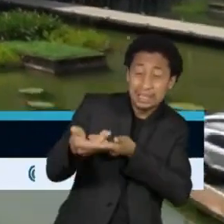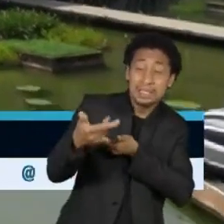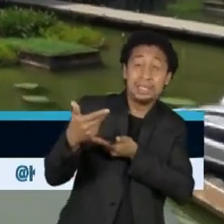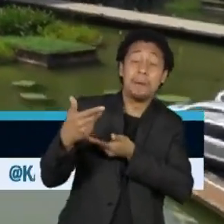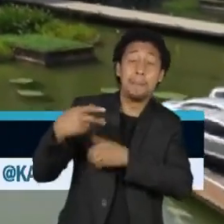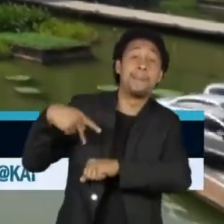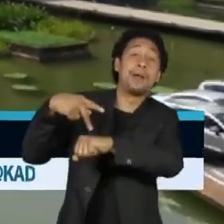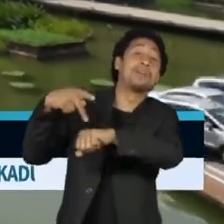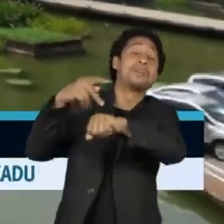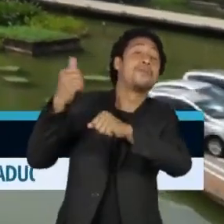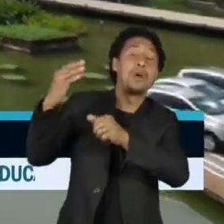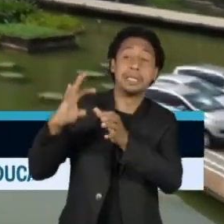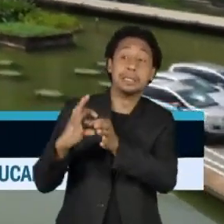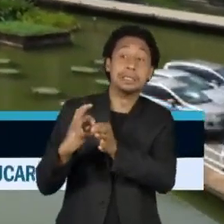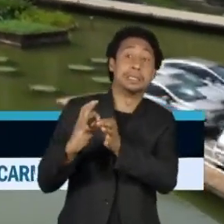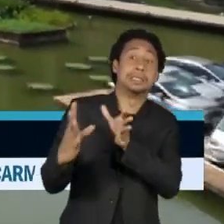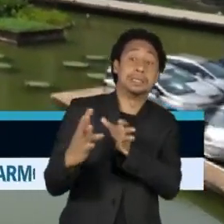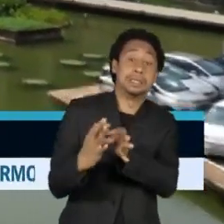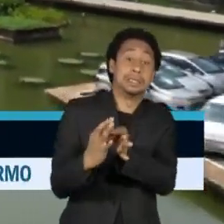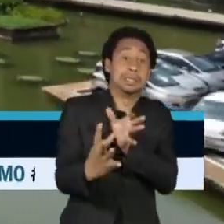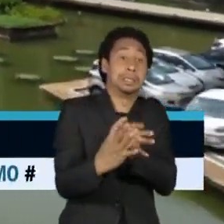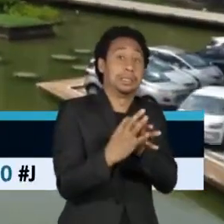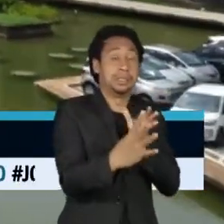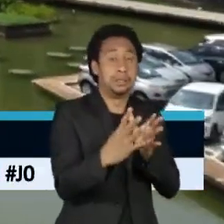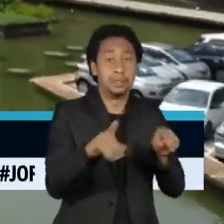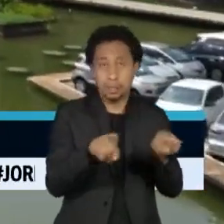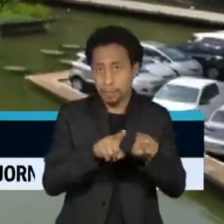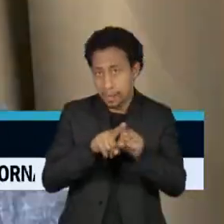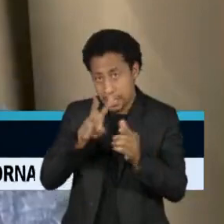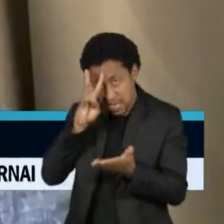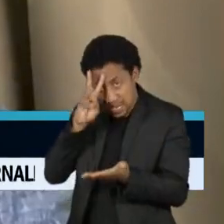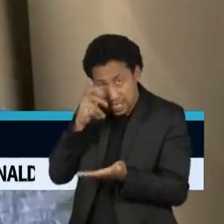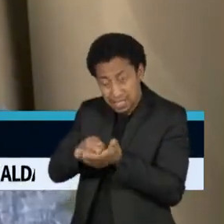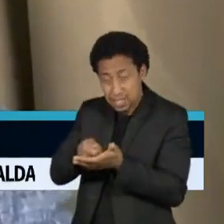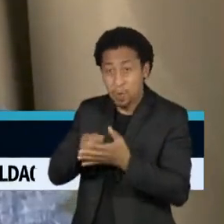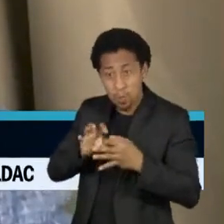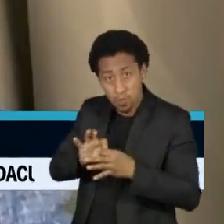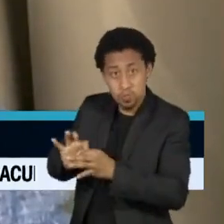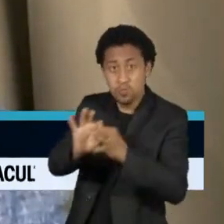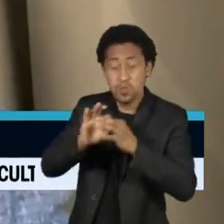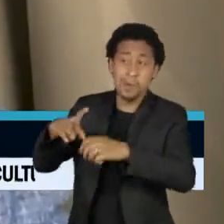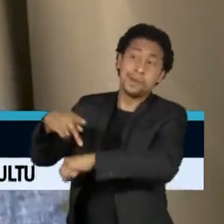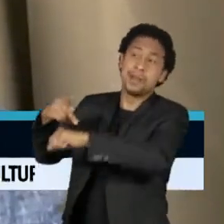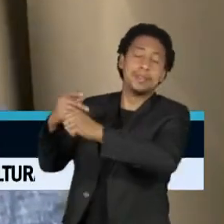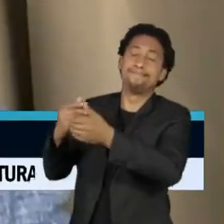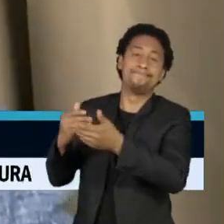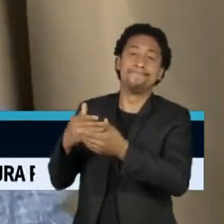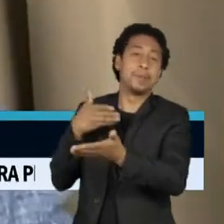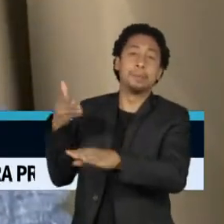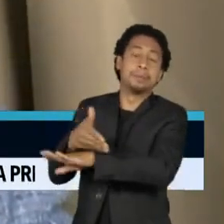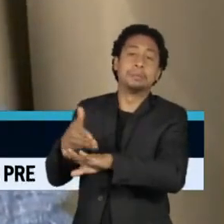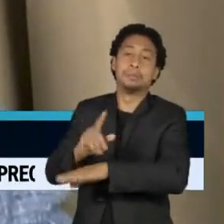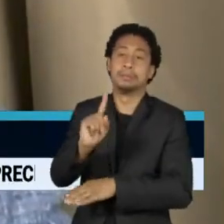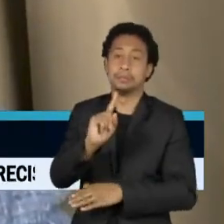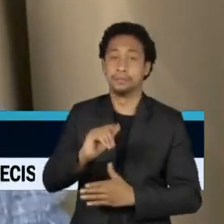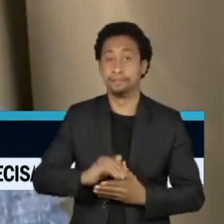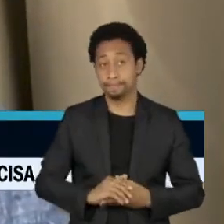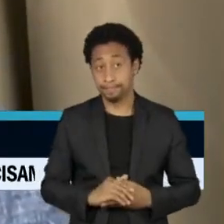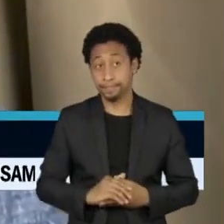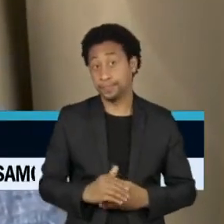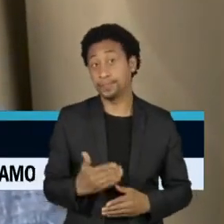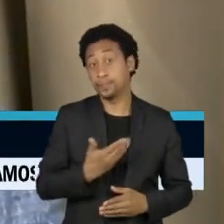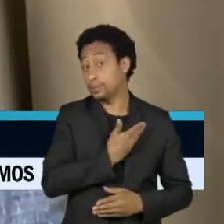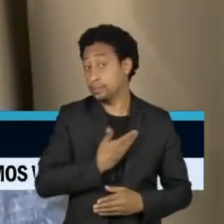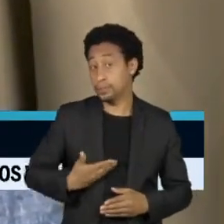temas globais e à margem das decisões multilaterais. O governo atual resolveu que nós seríamos